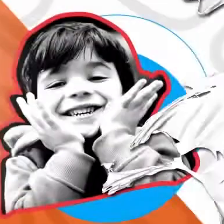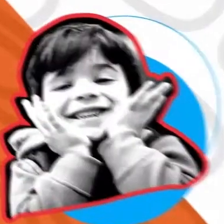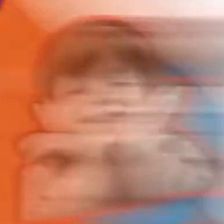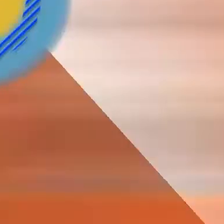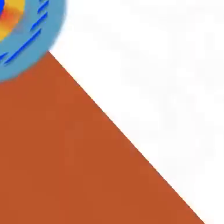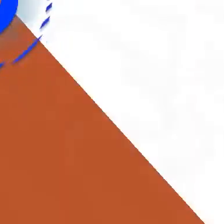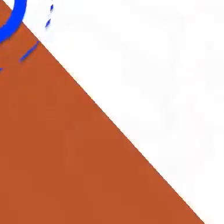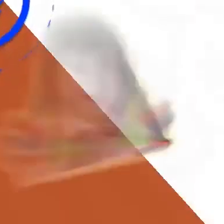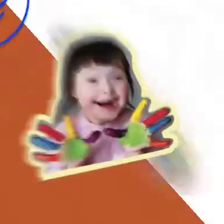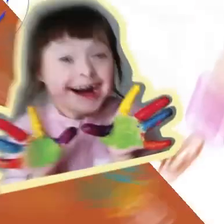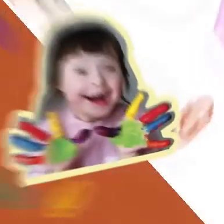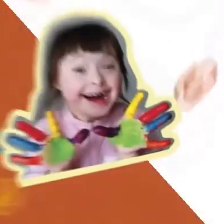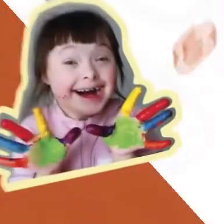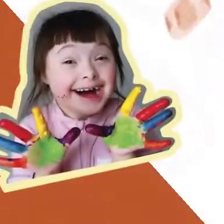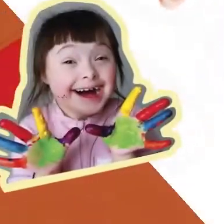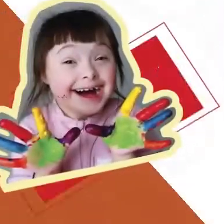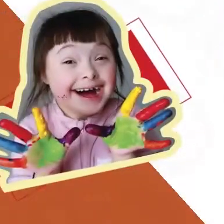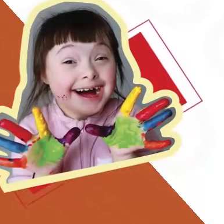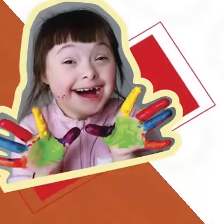o